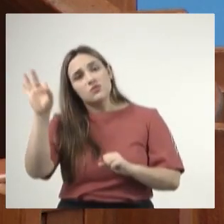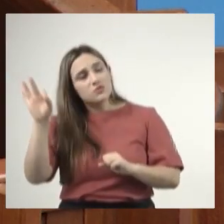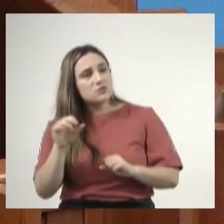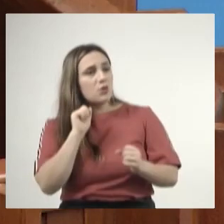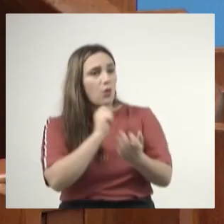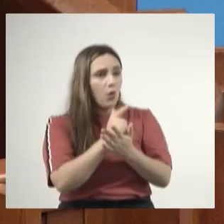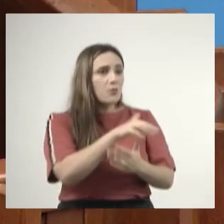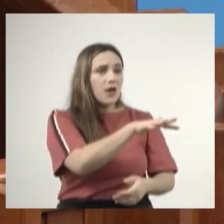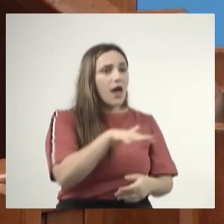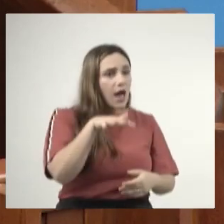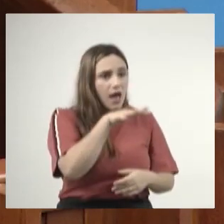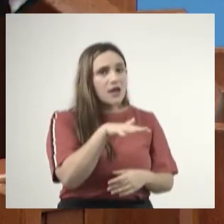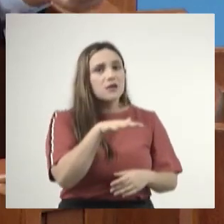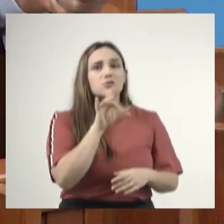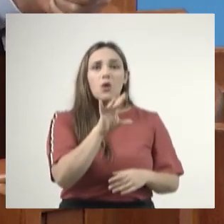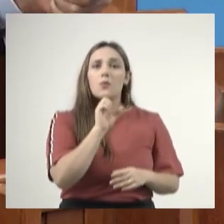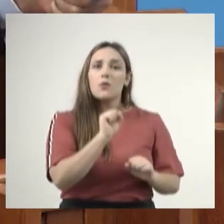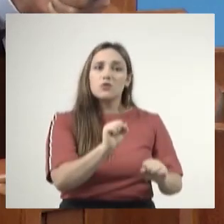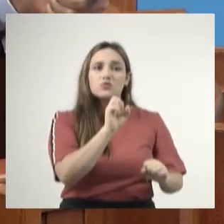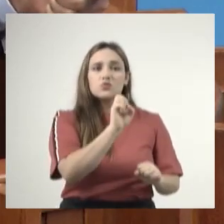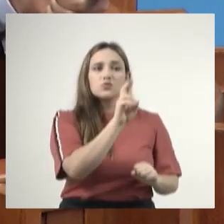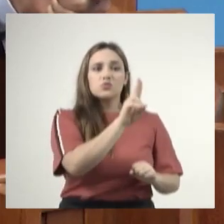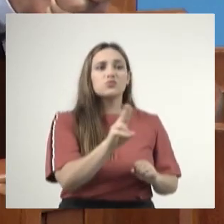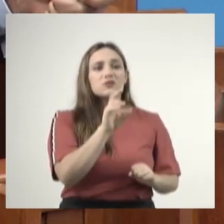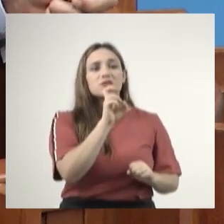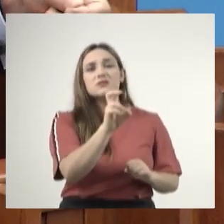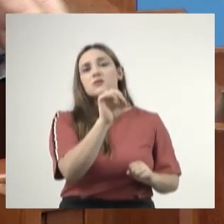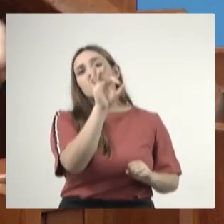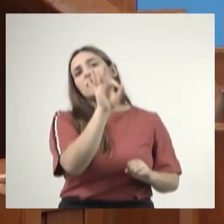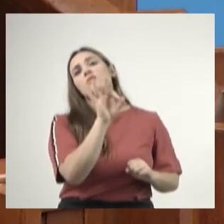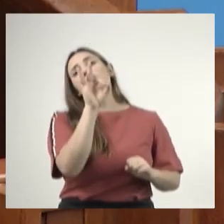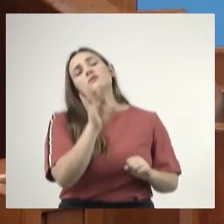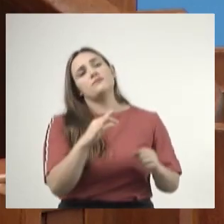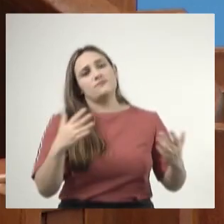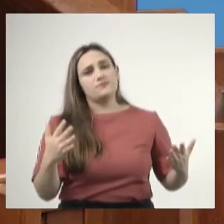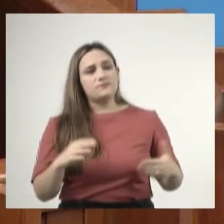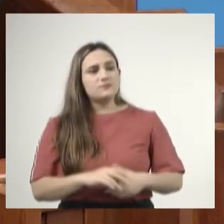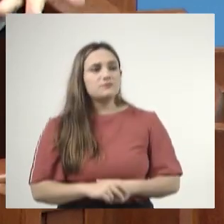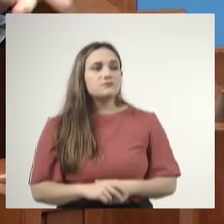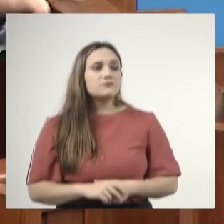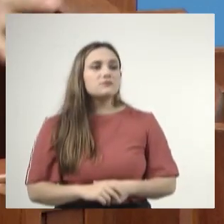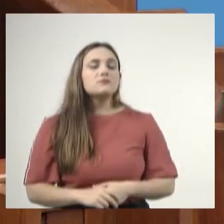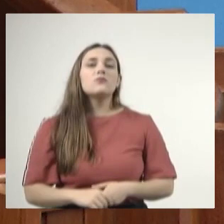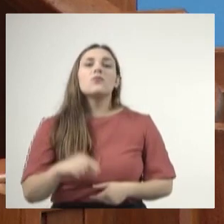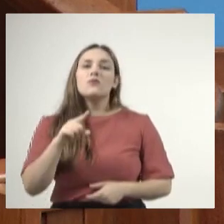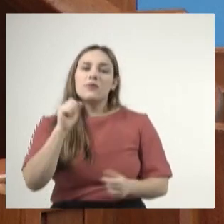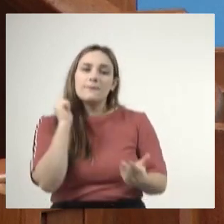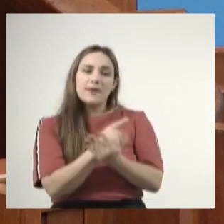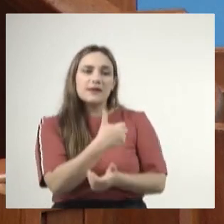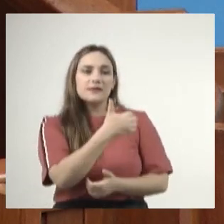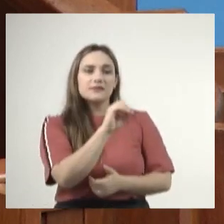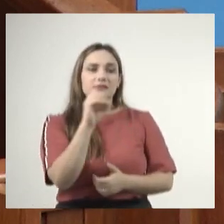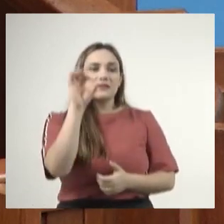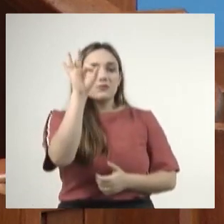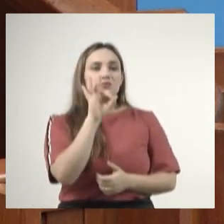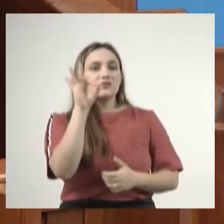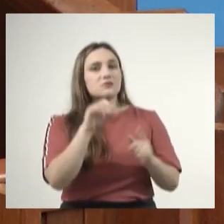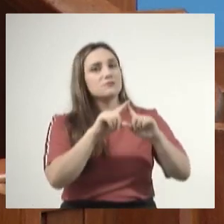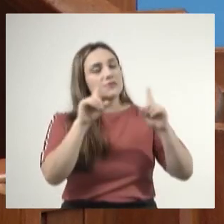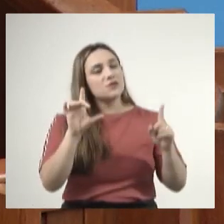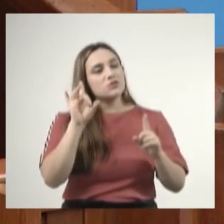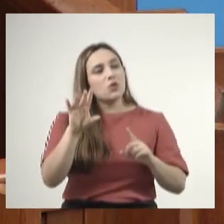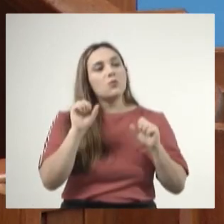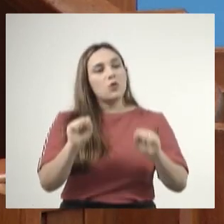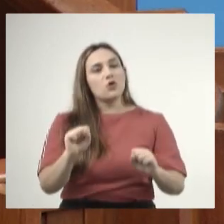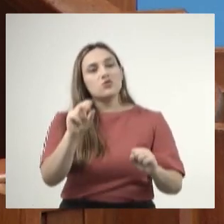usar 50%. Você compra 100% em outra região, você paga o 100% e só pode usar 20%, que é o caso